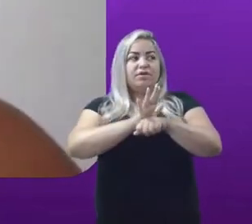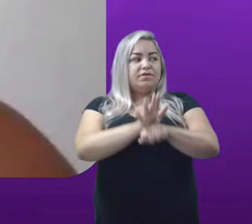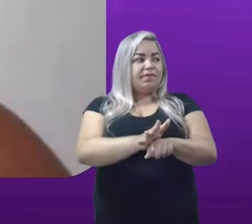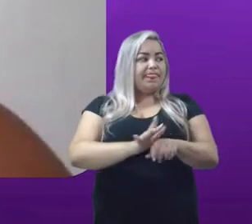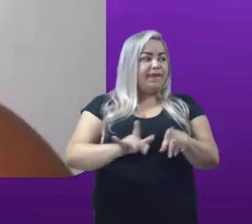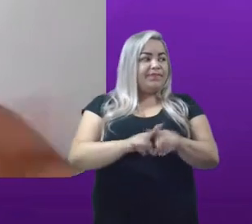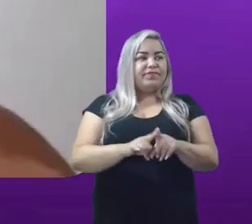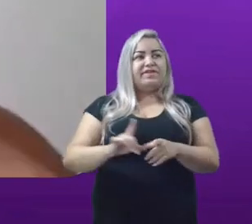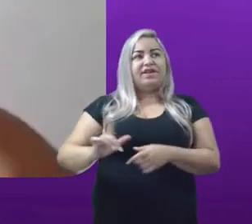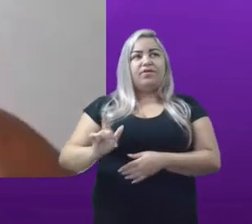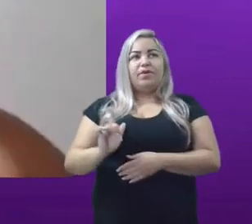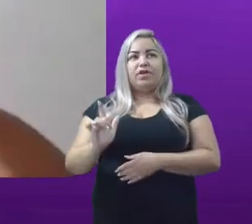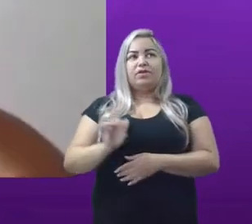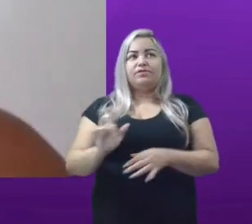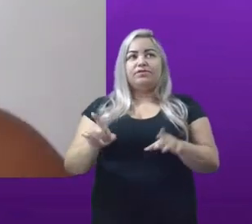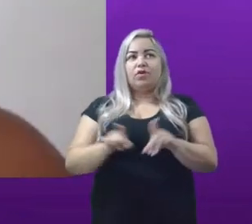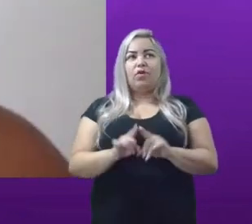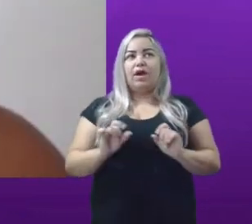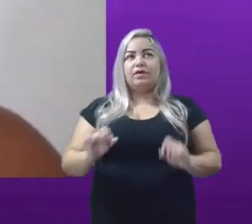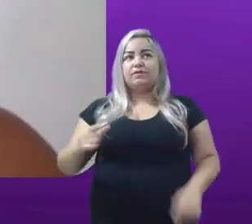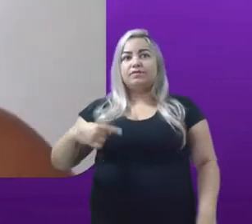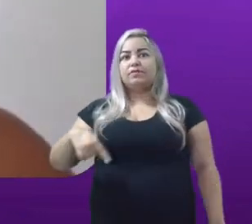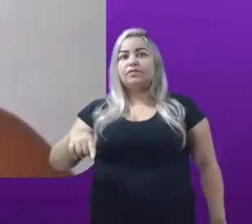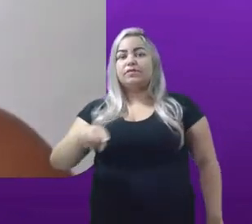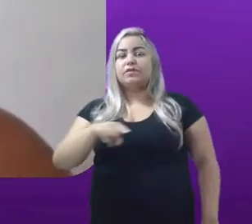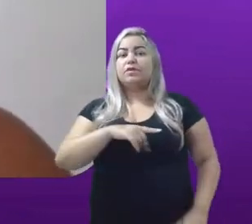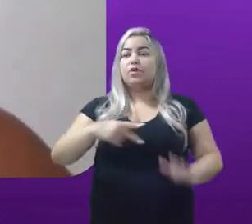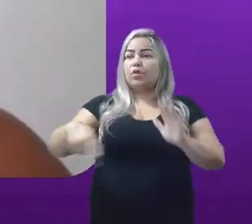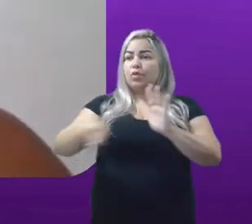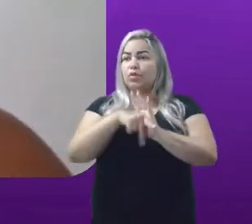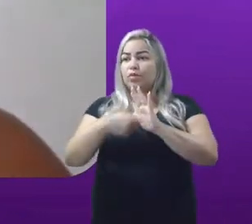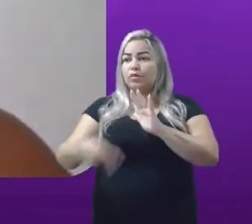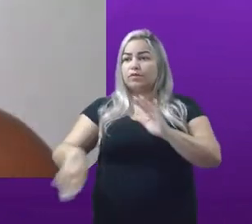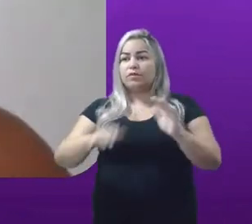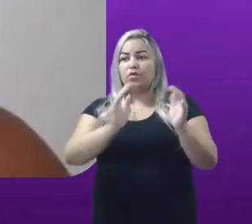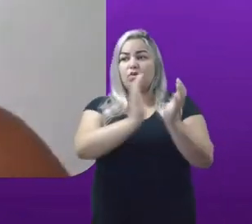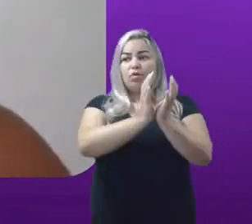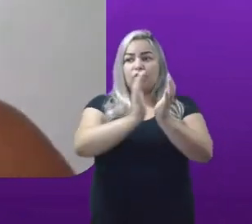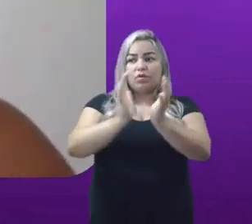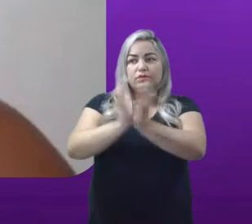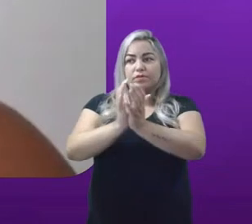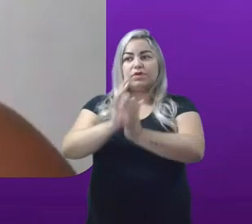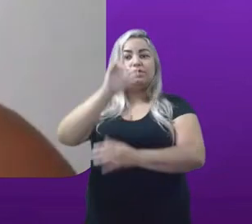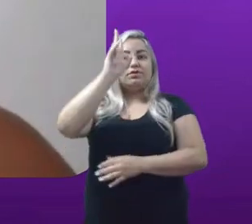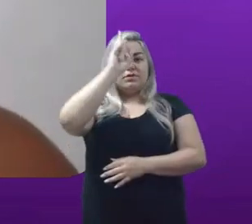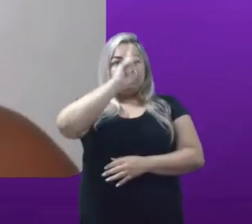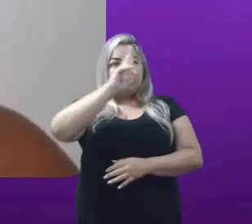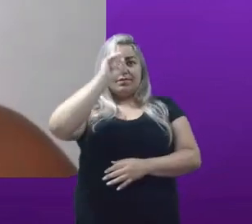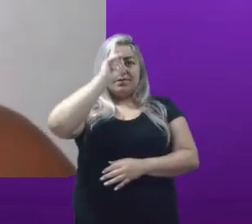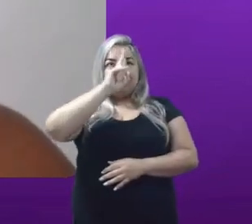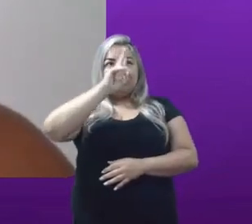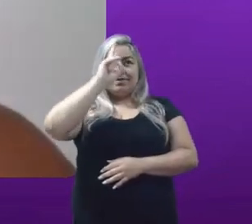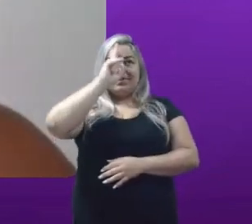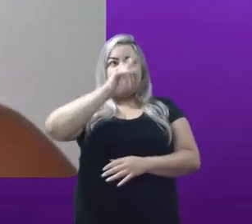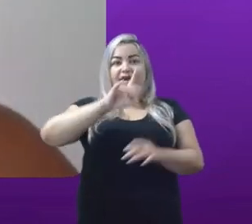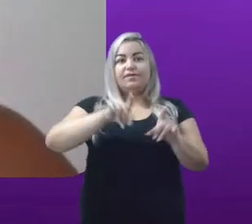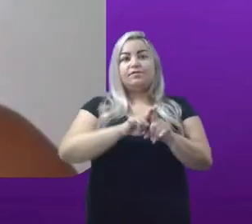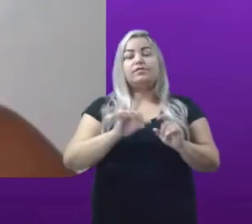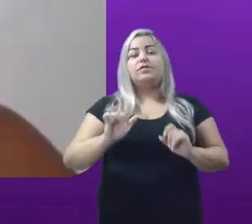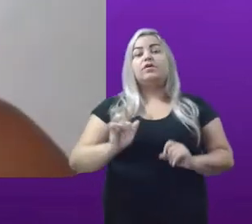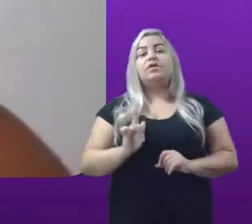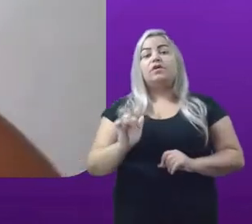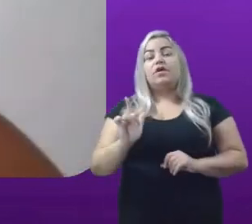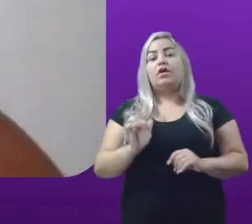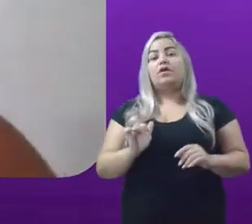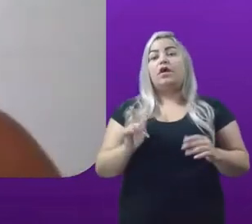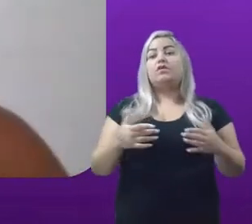homem conhecedor em loco das desvantagens de pertencer a um grupo que historicamente herda as mazelas da colonialidade.